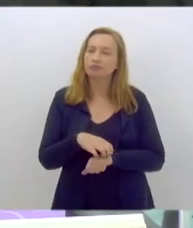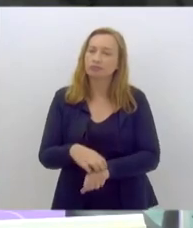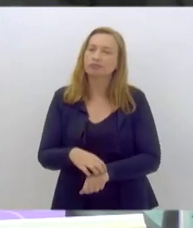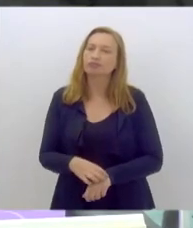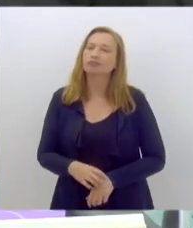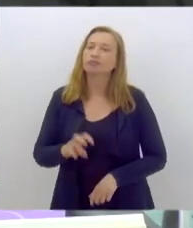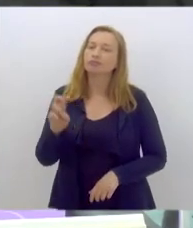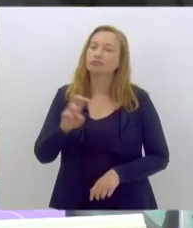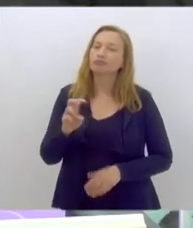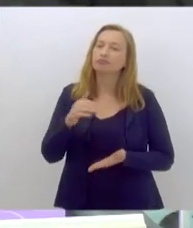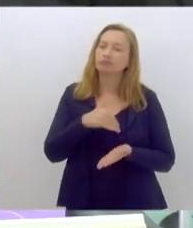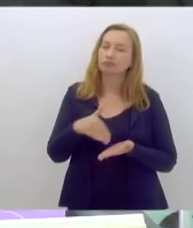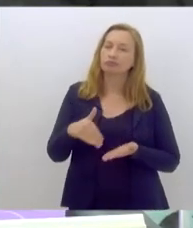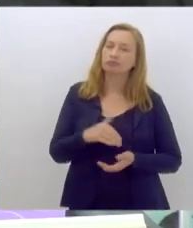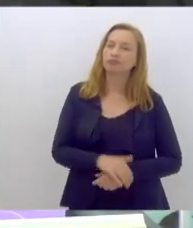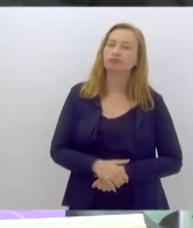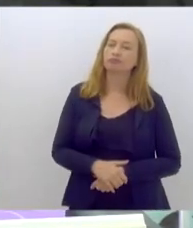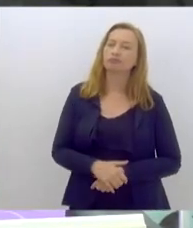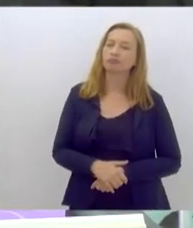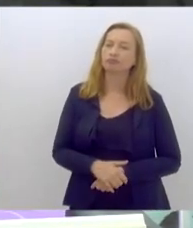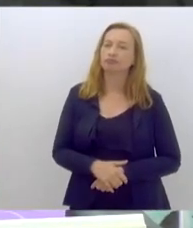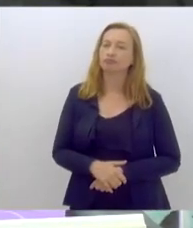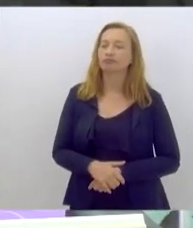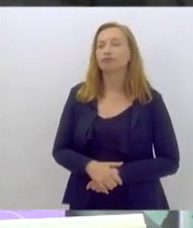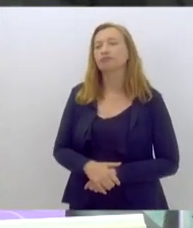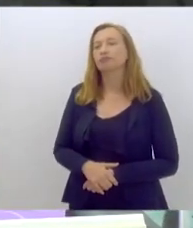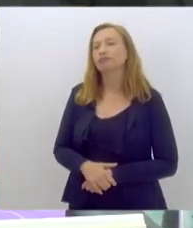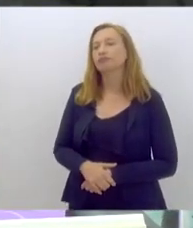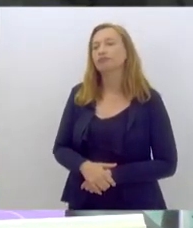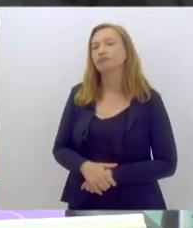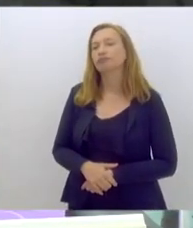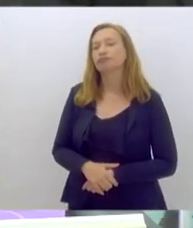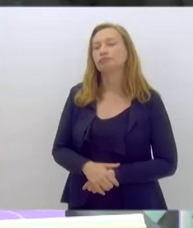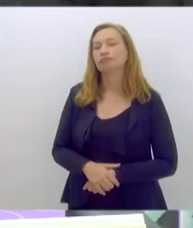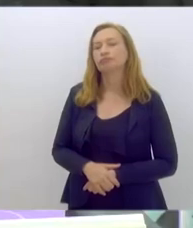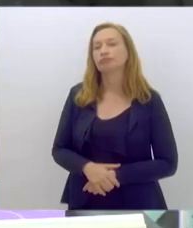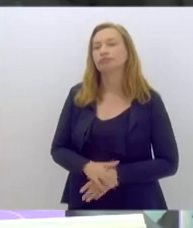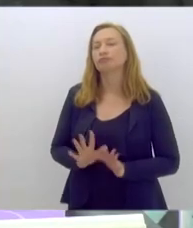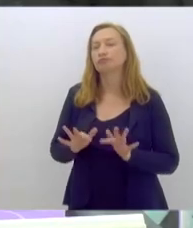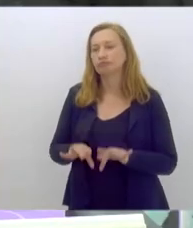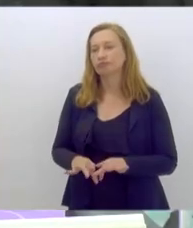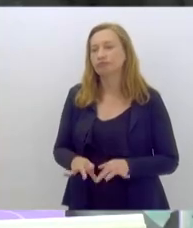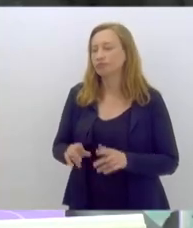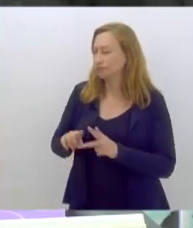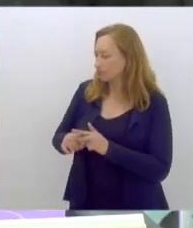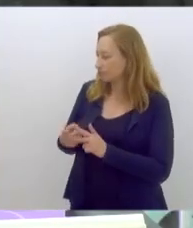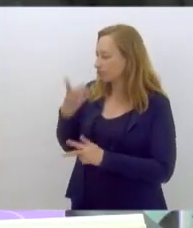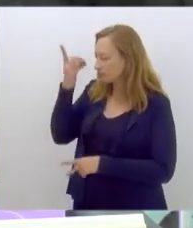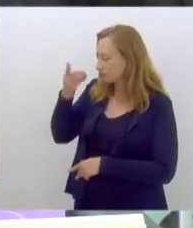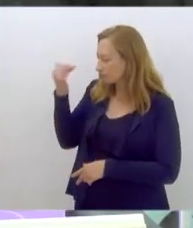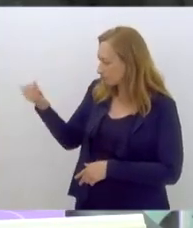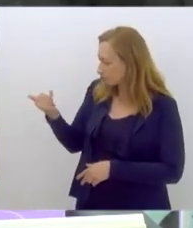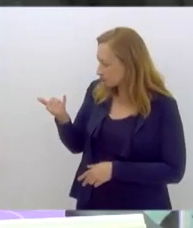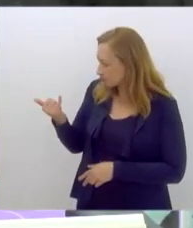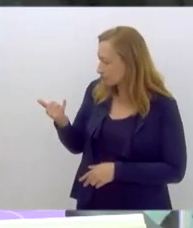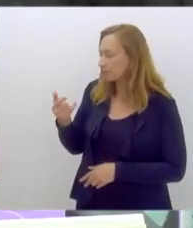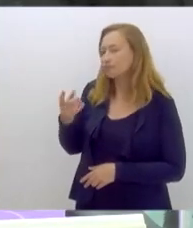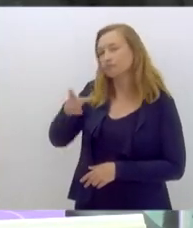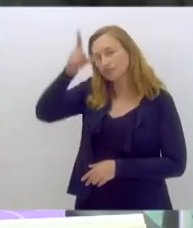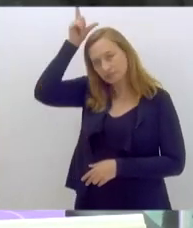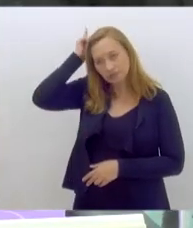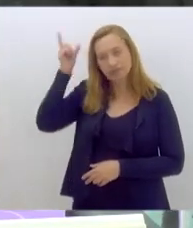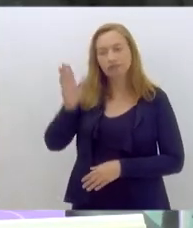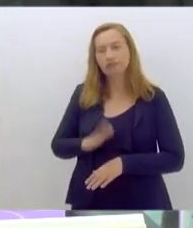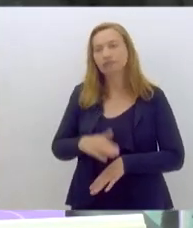no quinto secretário e antecipação da concessão me corrige Deputado Luiz Paulo em mais